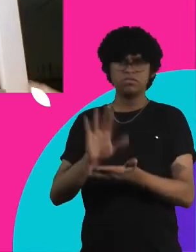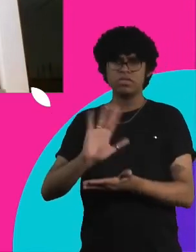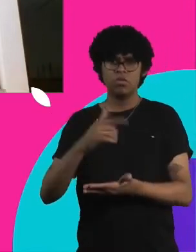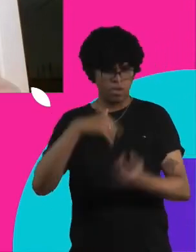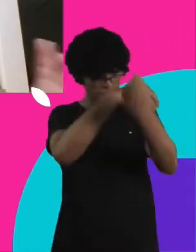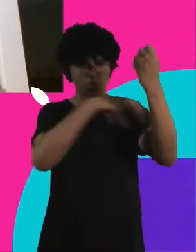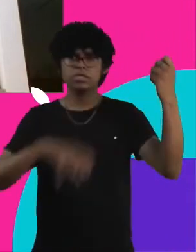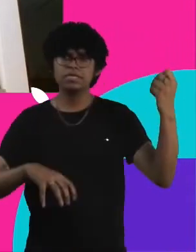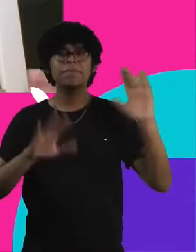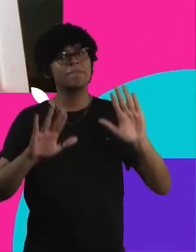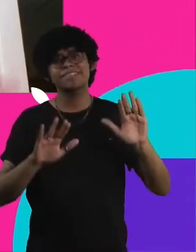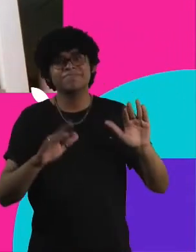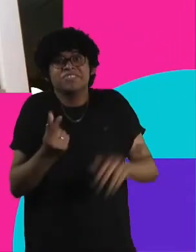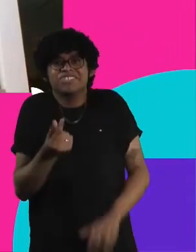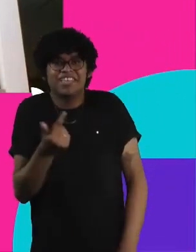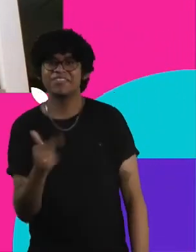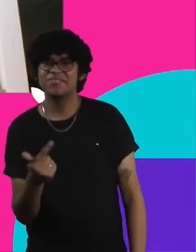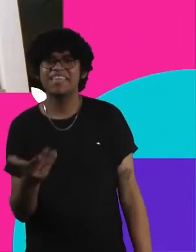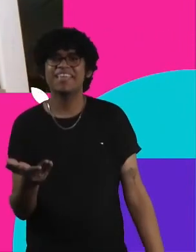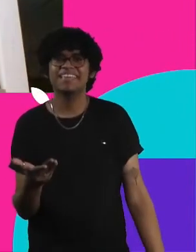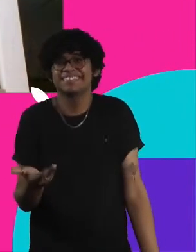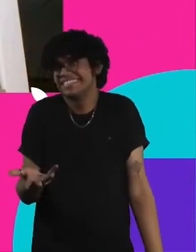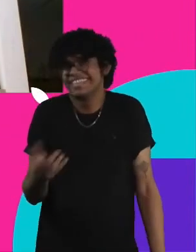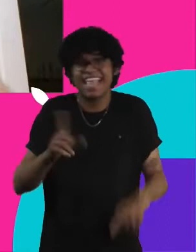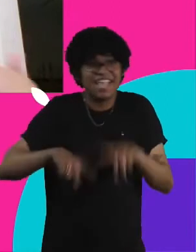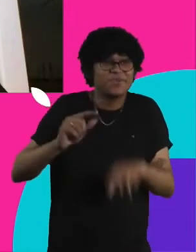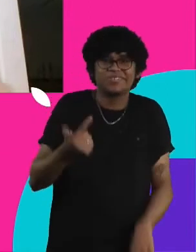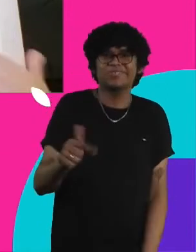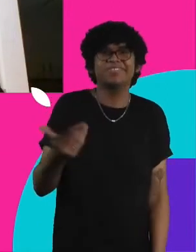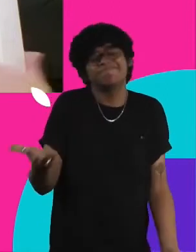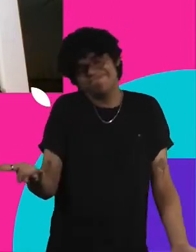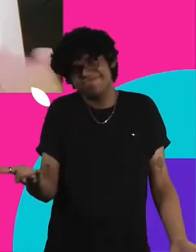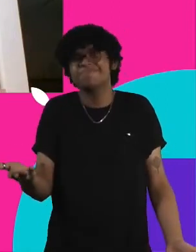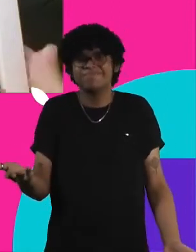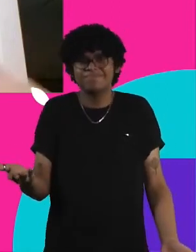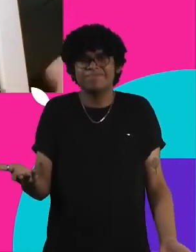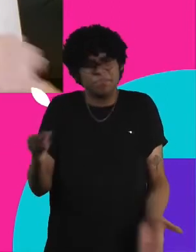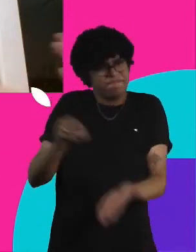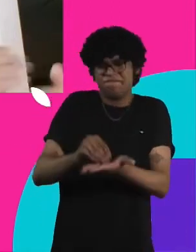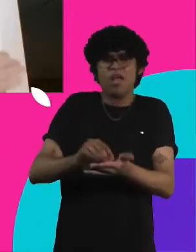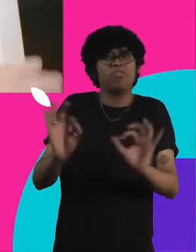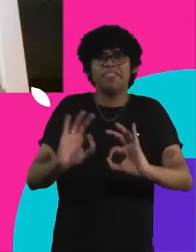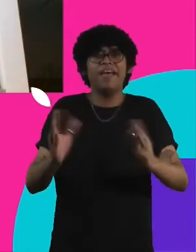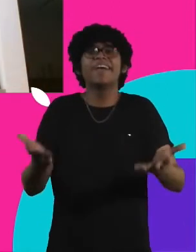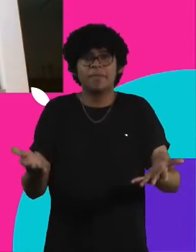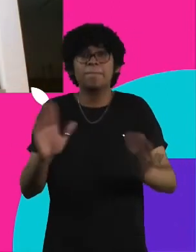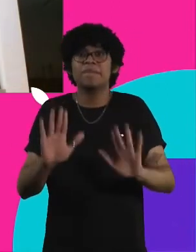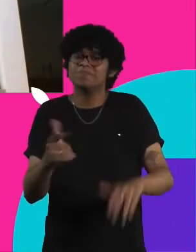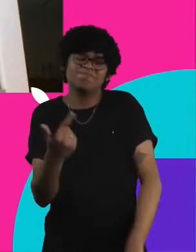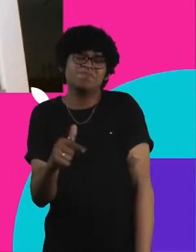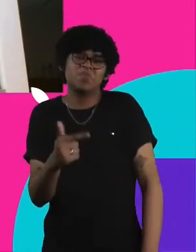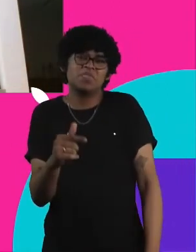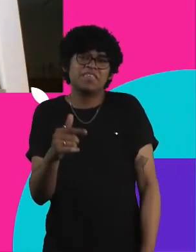sem dinheiro, sem recurso e sem condição. E a vida e a educação foram me ajudando a construir a